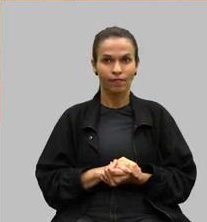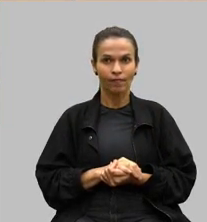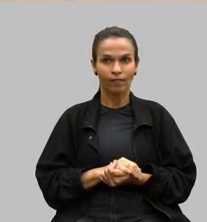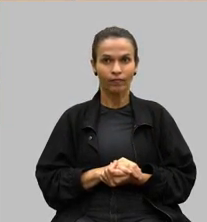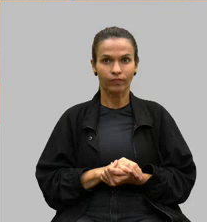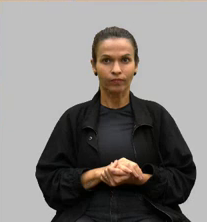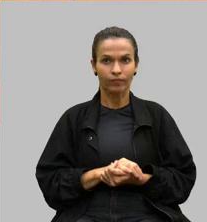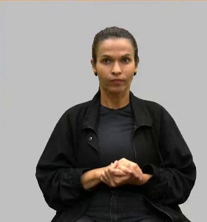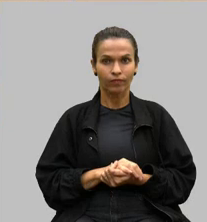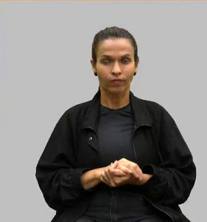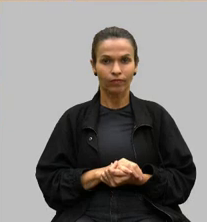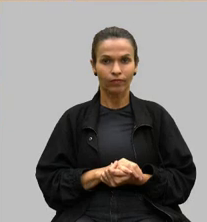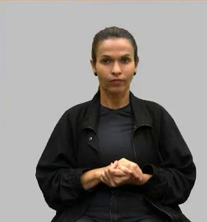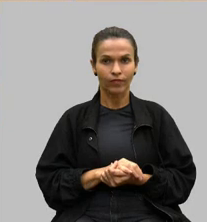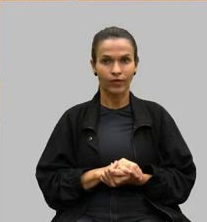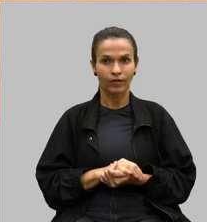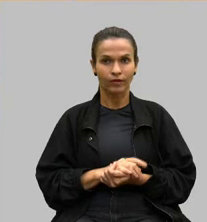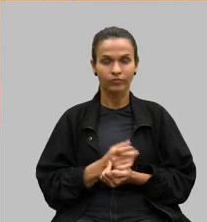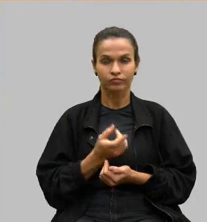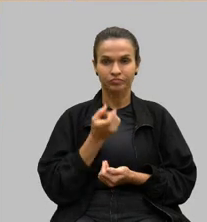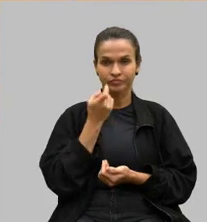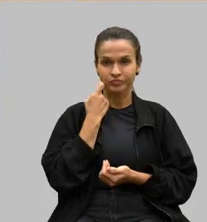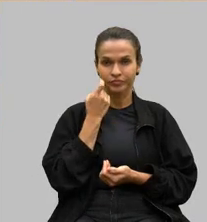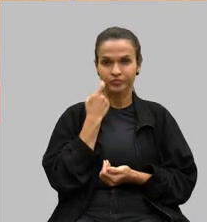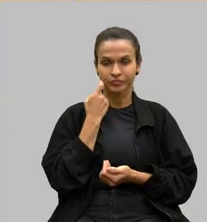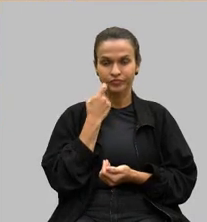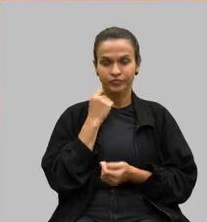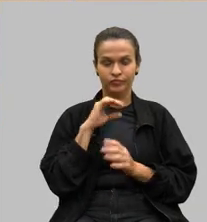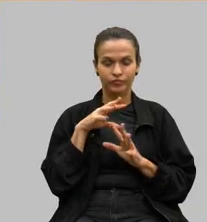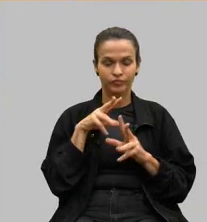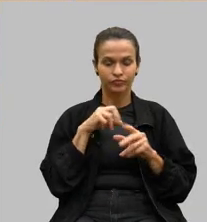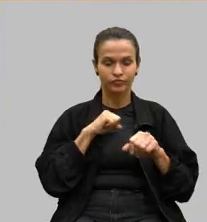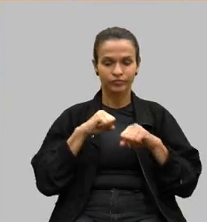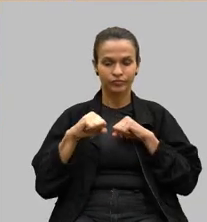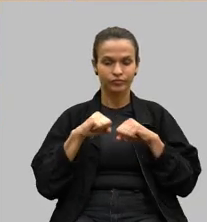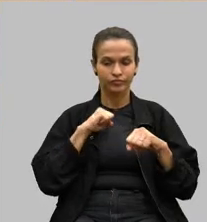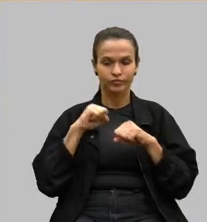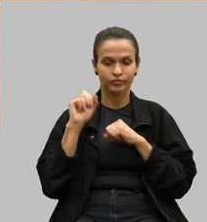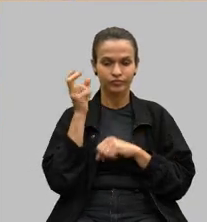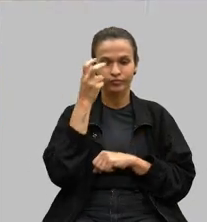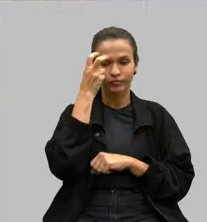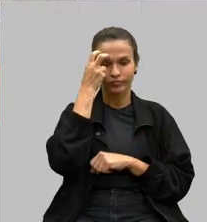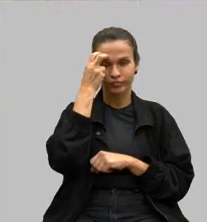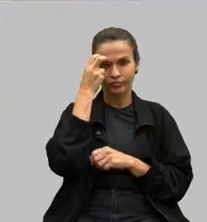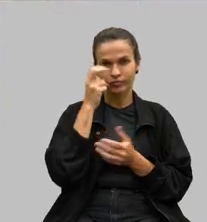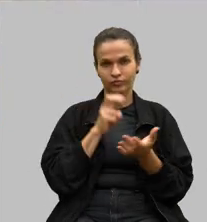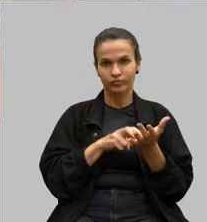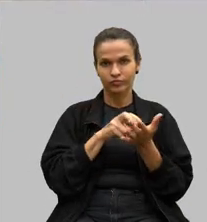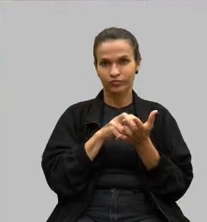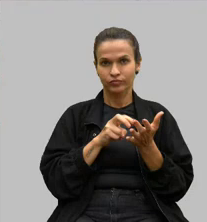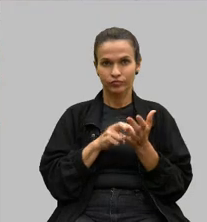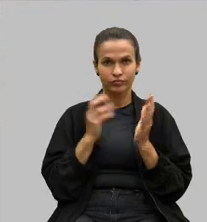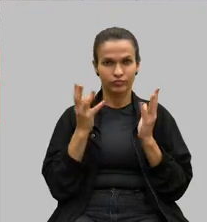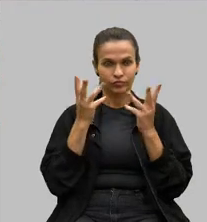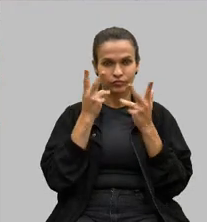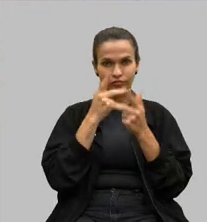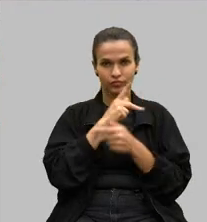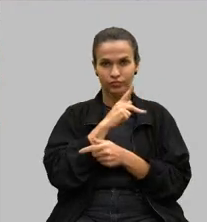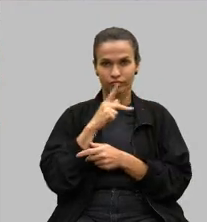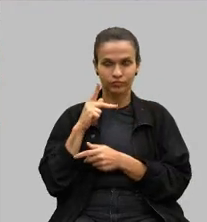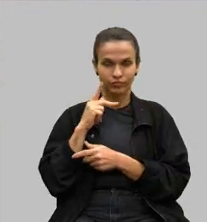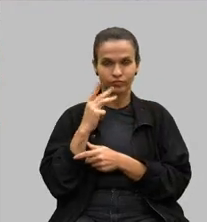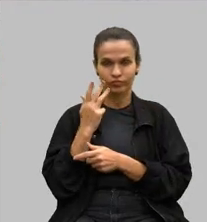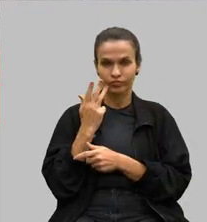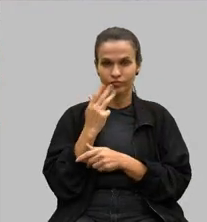C estamos né gente todos aqui debatendo cultura depois de uma manhã maravilhosa do presidente Lula